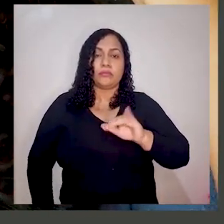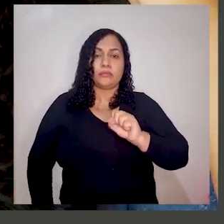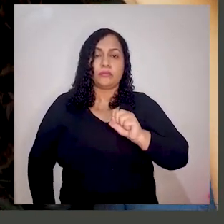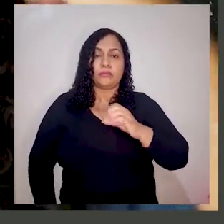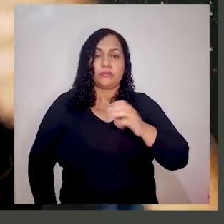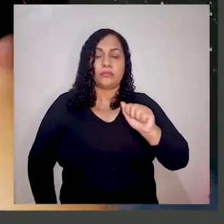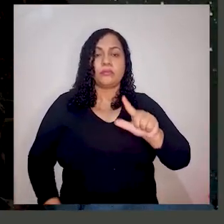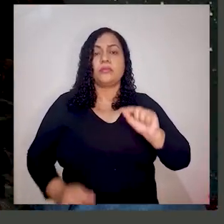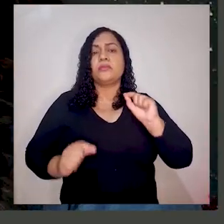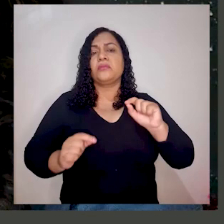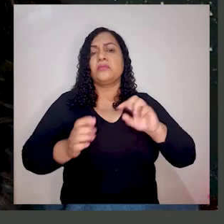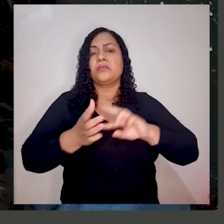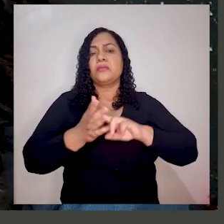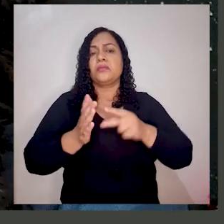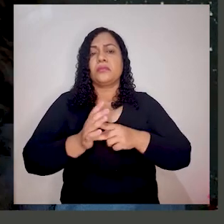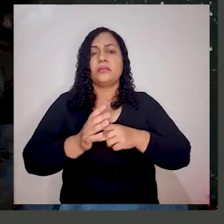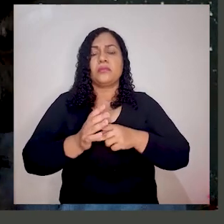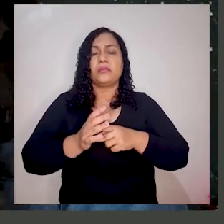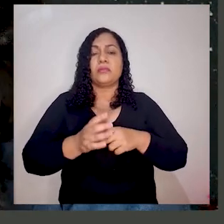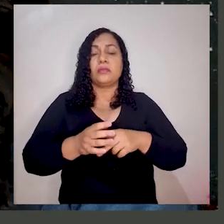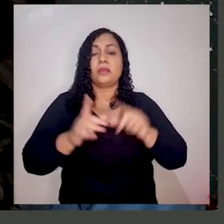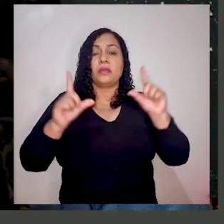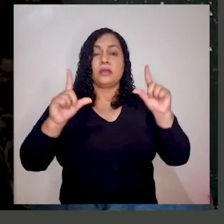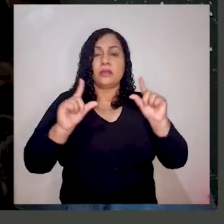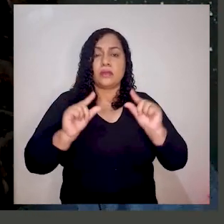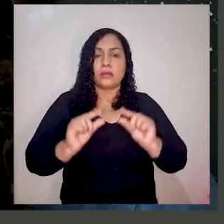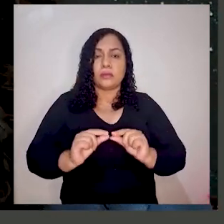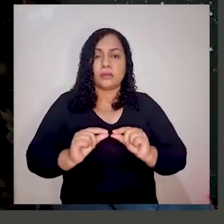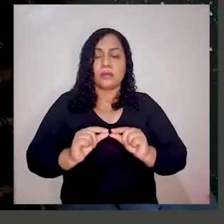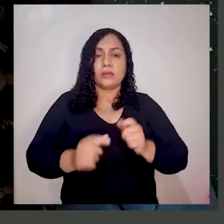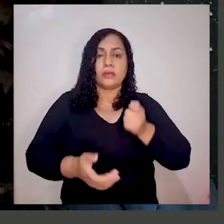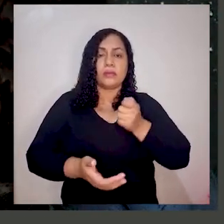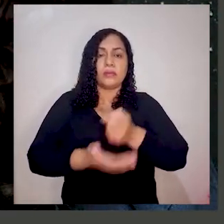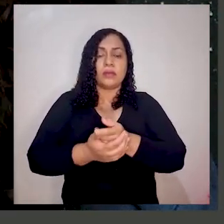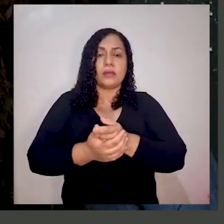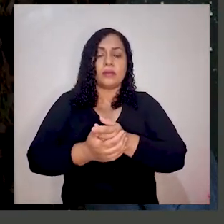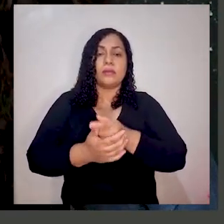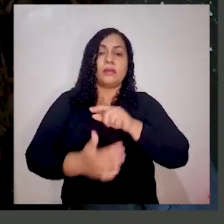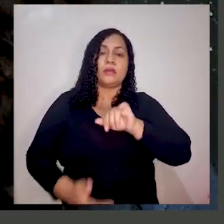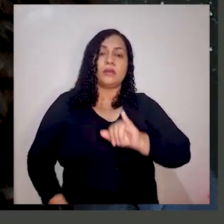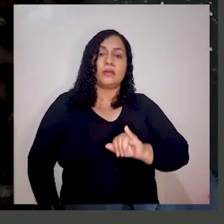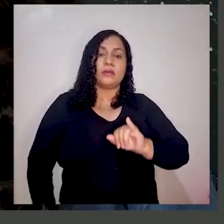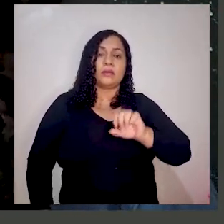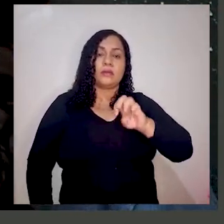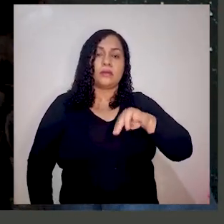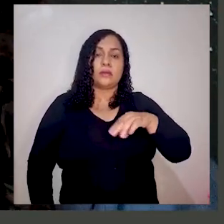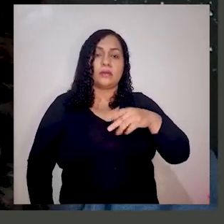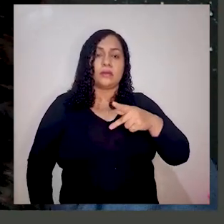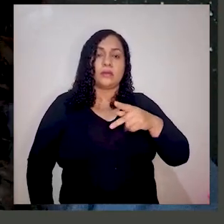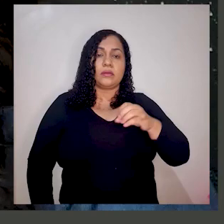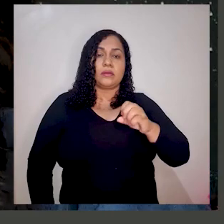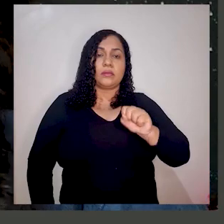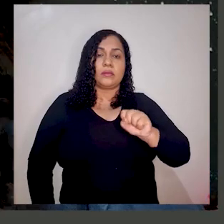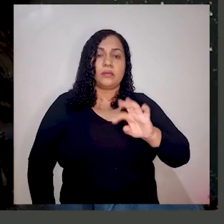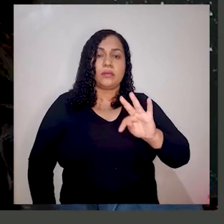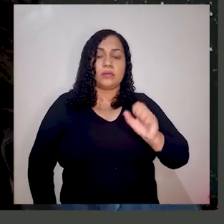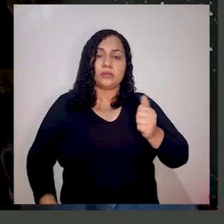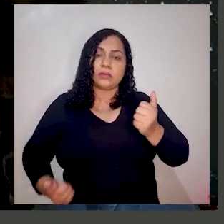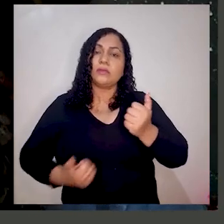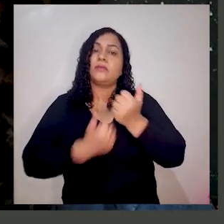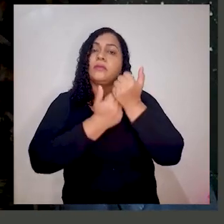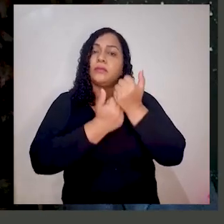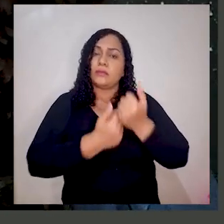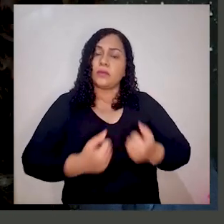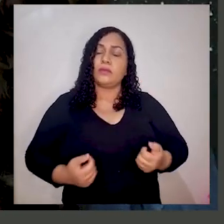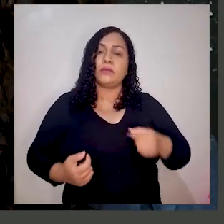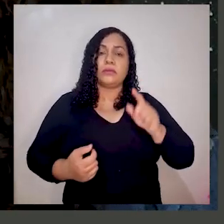Praticamente é a isenção de alguns impostos, né, ou a diminuição por algum tempo, é esse apoio financeiro mesmo.